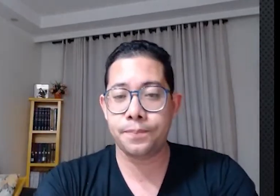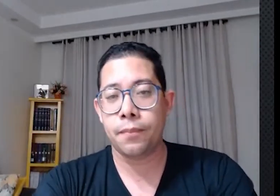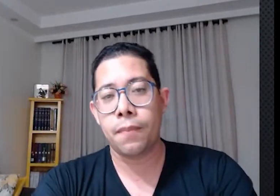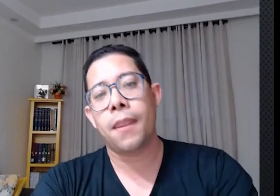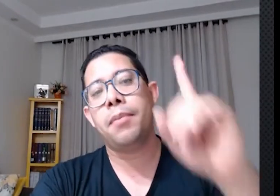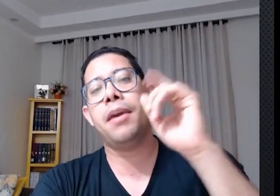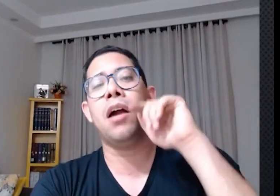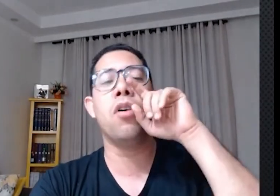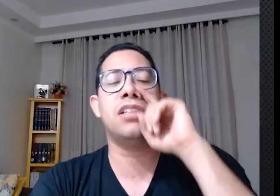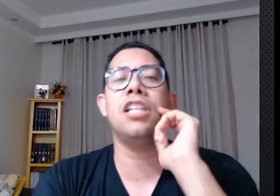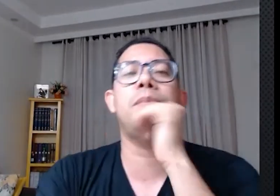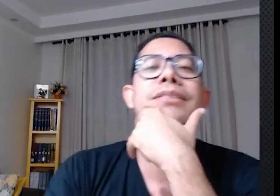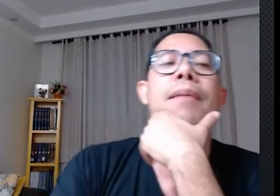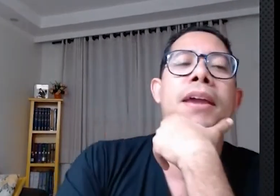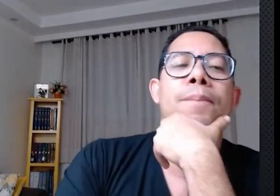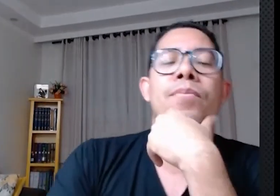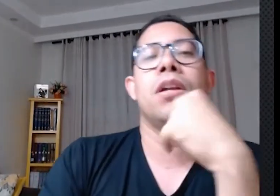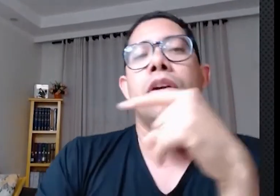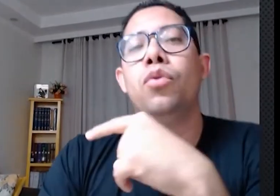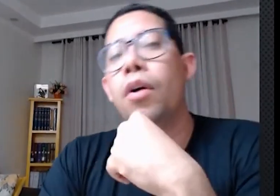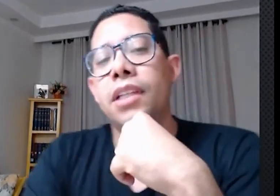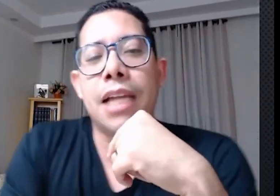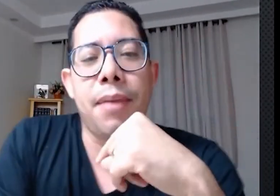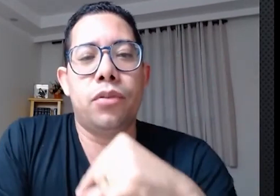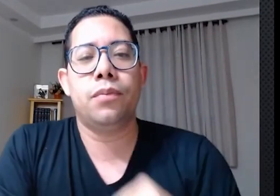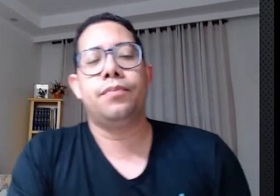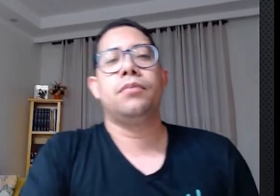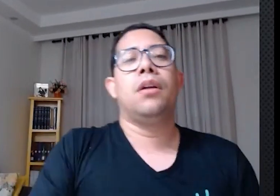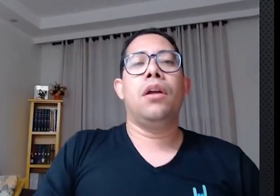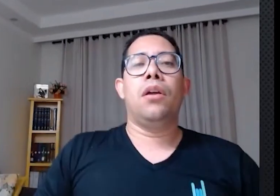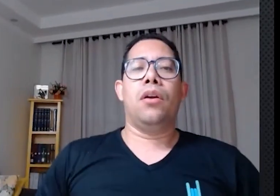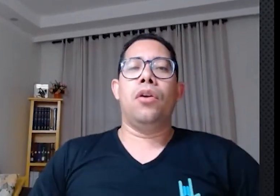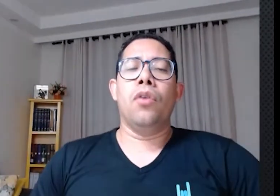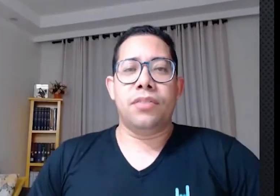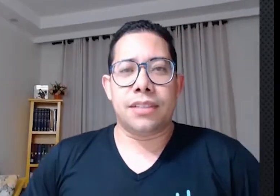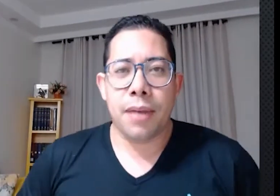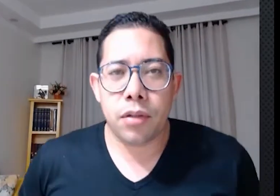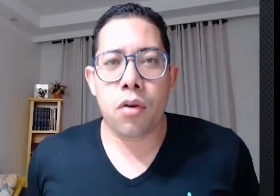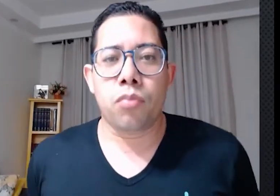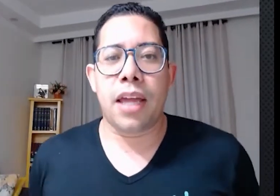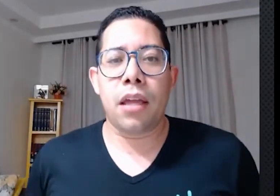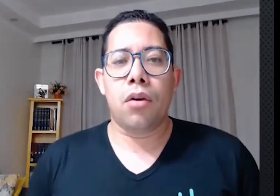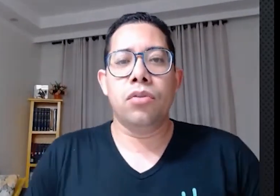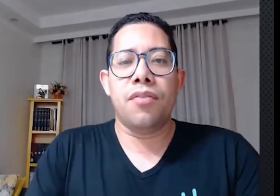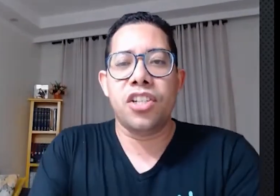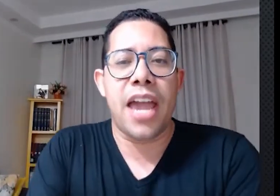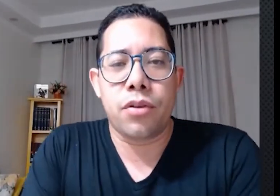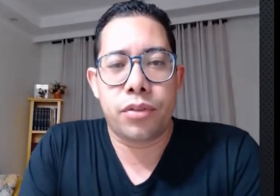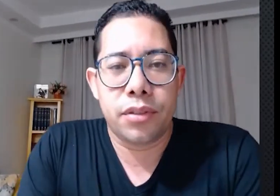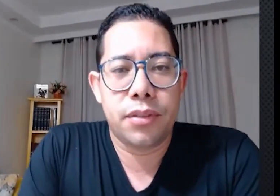ó. Primeira coisa que a gente precisa saber do Novo Testamento. Que o Novo Testamento, ele contém